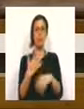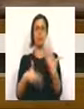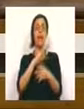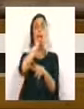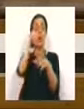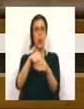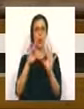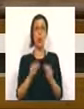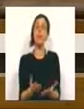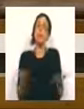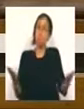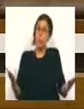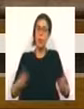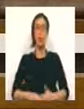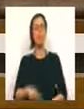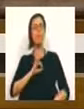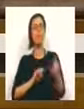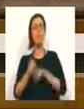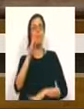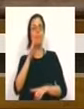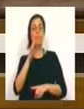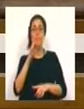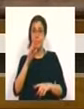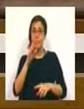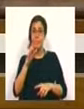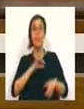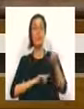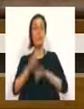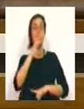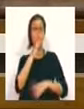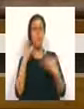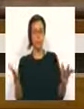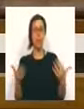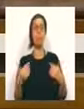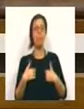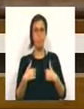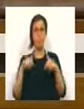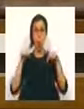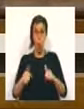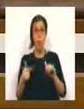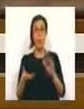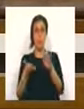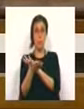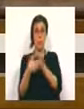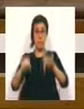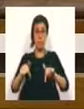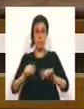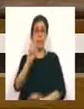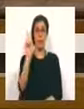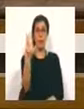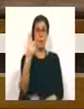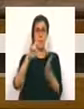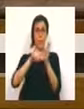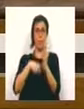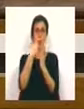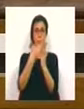inclusão. Por isso, senhoras e senhores deputados, daremos entrada hoje mesmo de 2 projetos